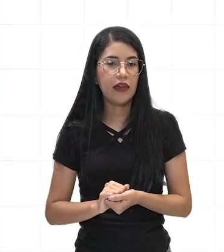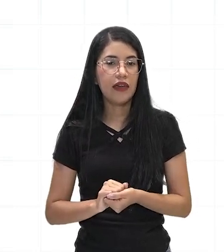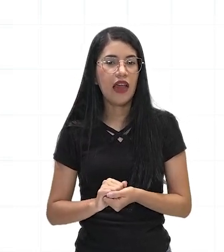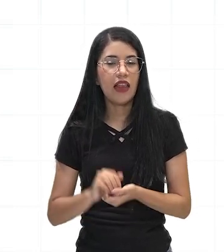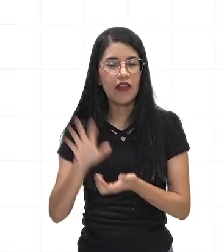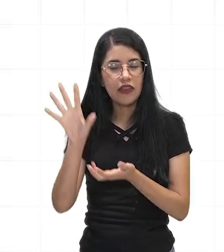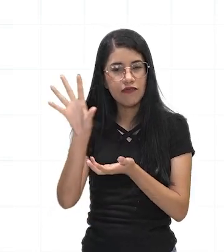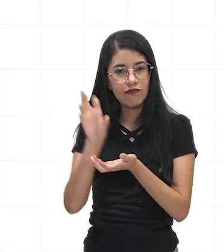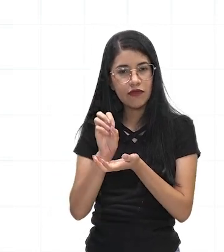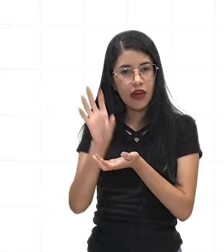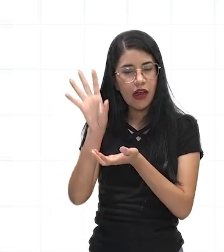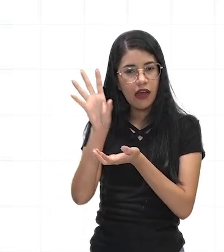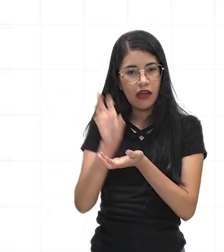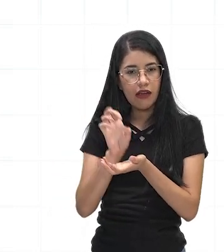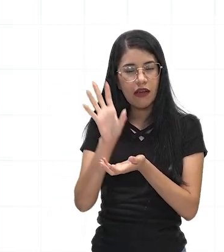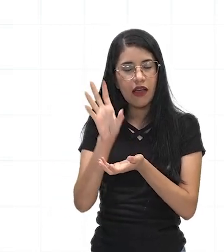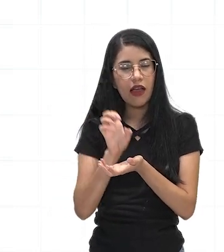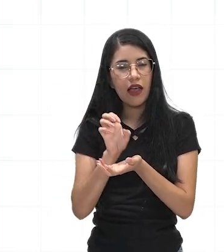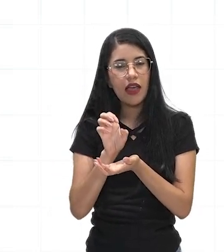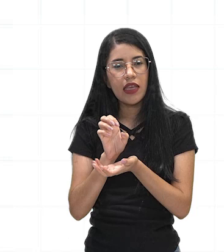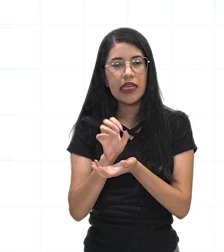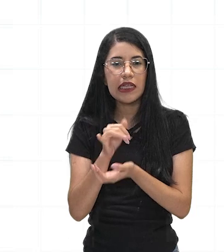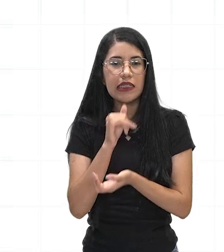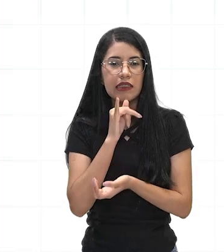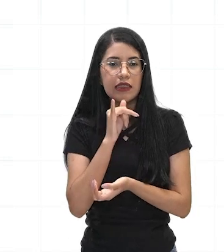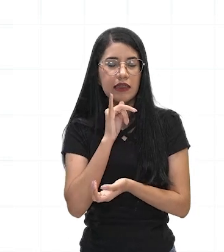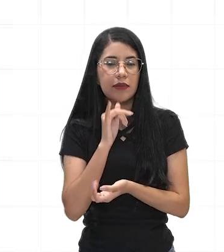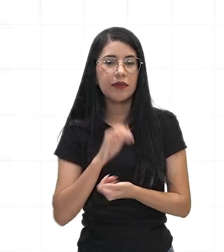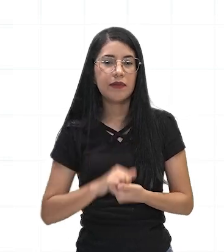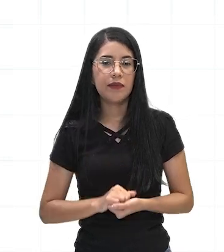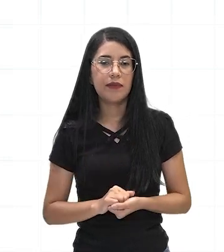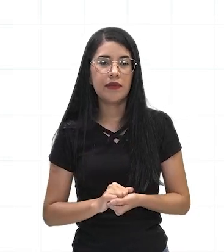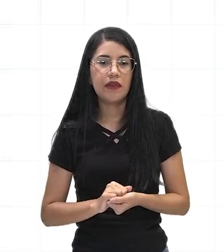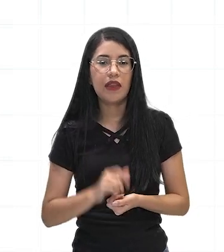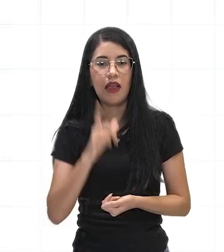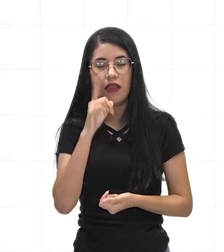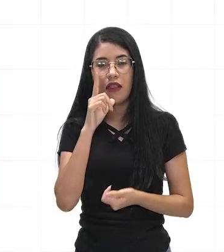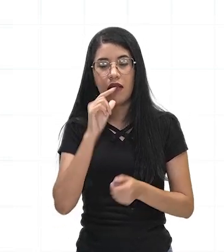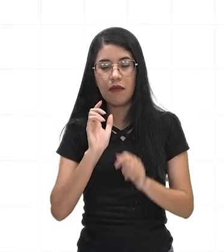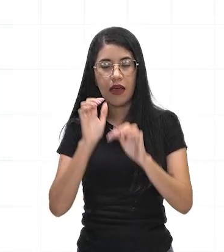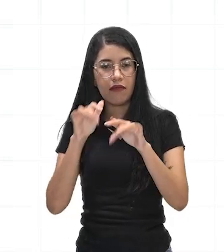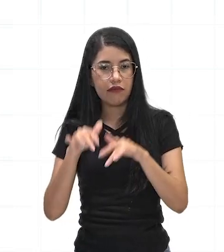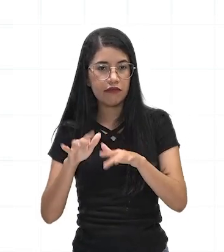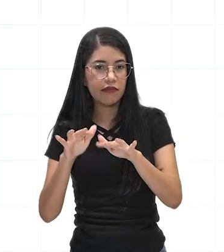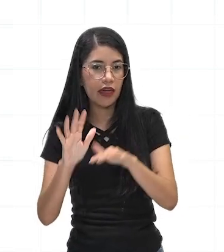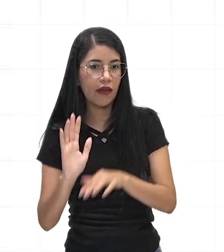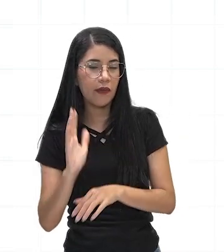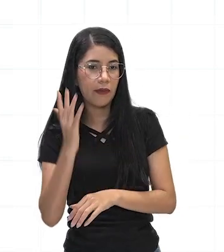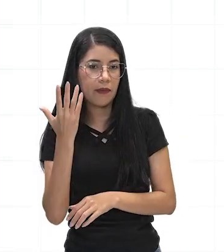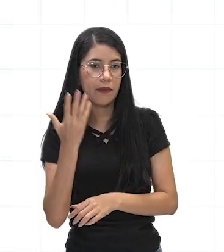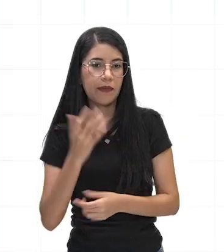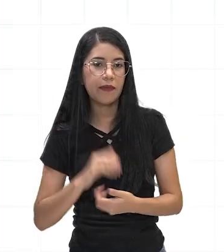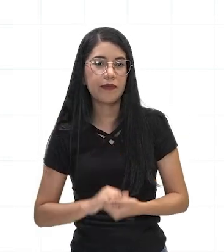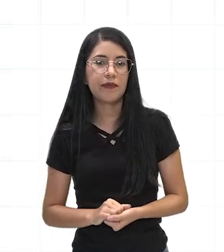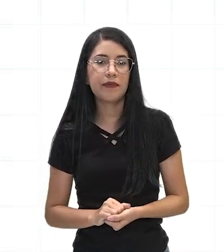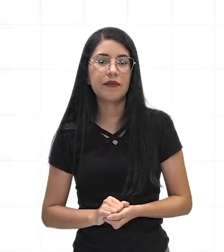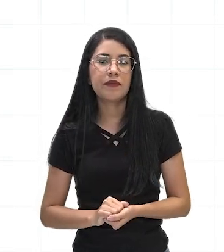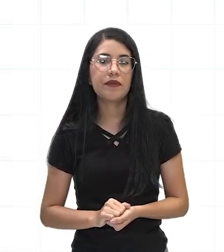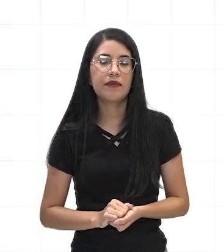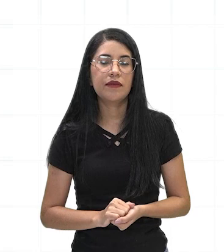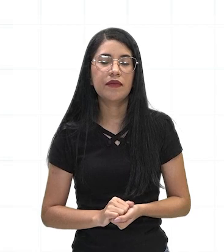corpos celestes ali, como no caso a gente está vendo as marés, né, da ocorrência das marés que vai acontecer no nosso planeta